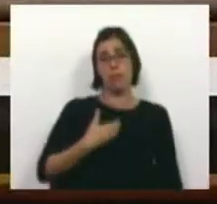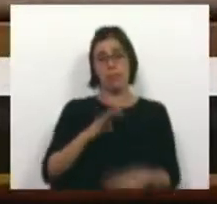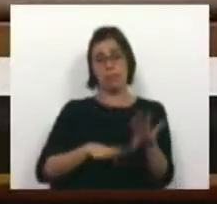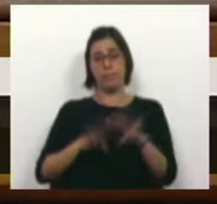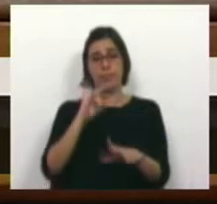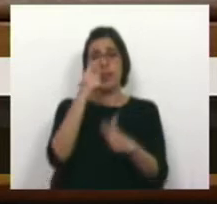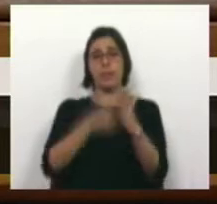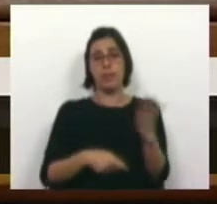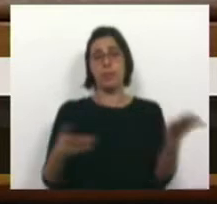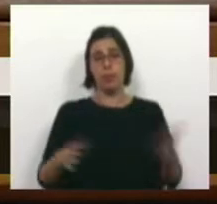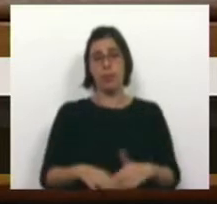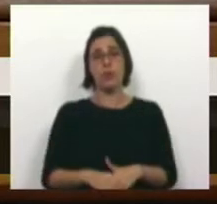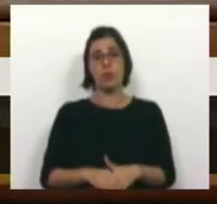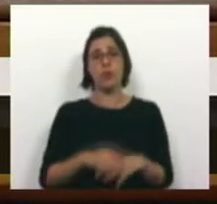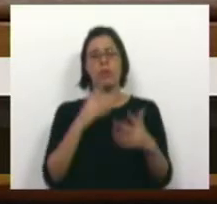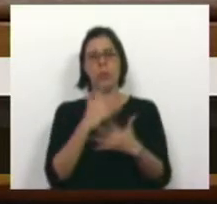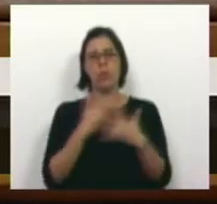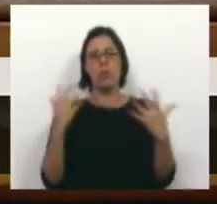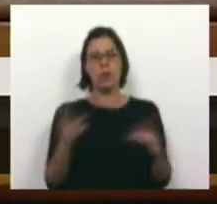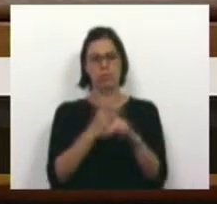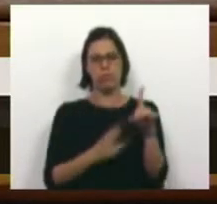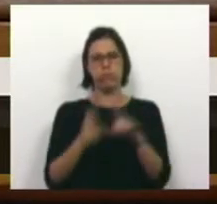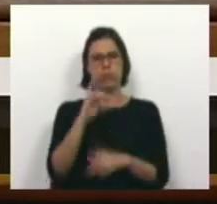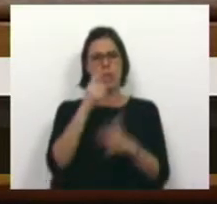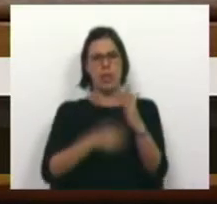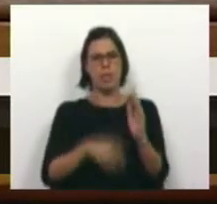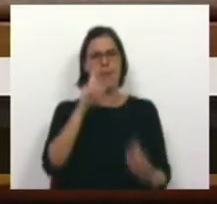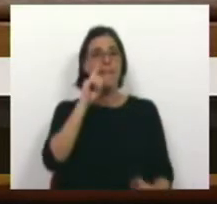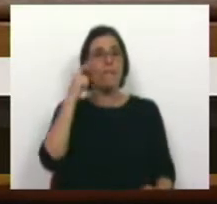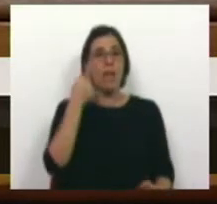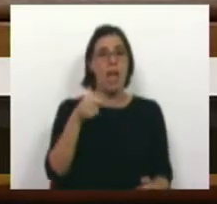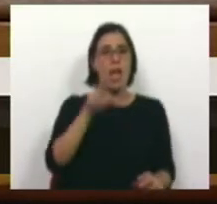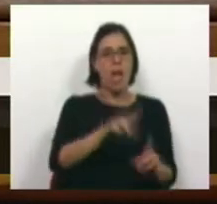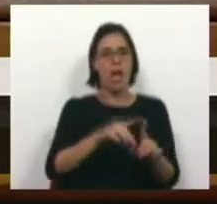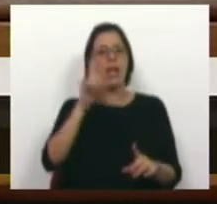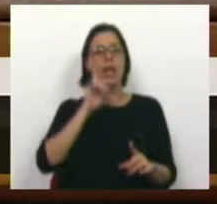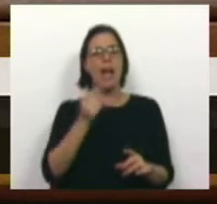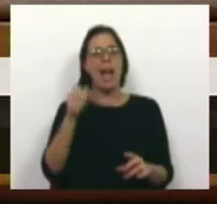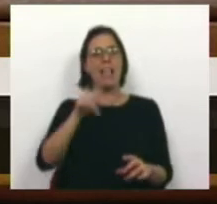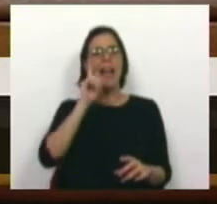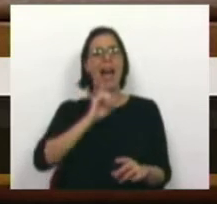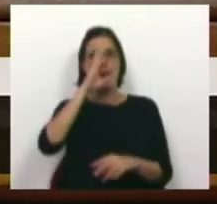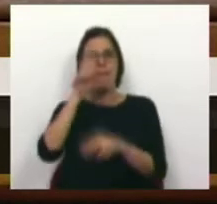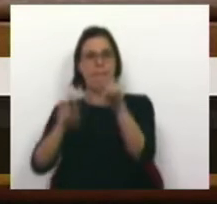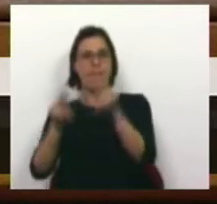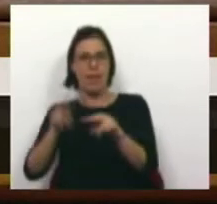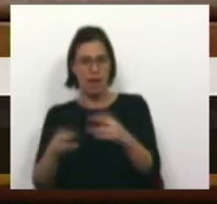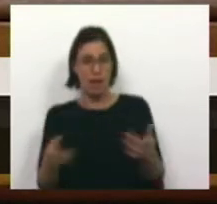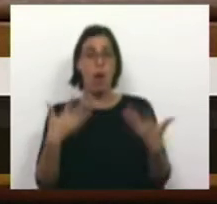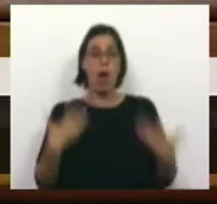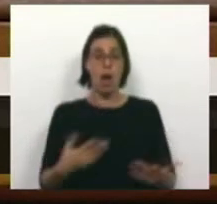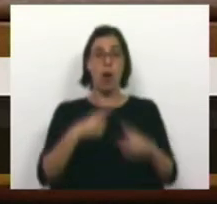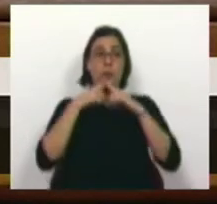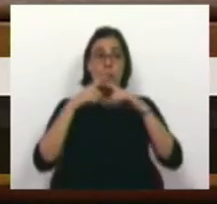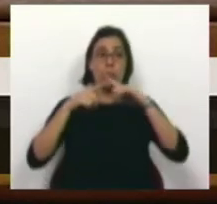nos impostos. Foi o enorme aumento de impostos de Vítor Gaspar e de Maria Luísa Albuquerque. A direita que hoje